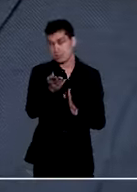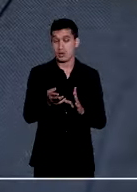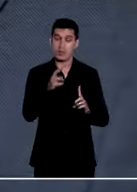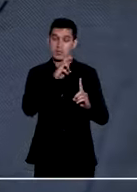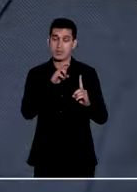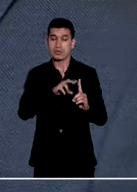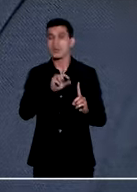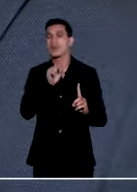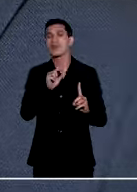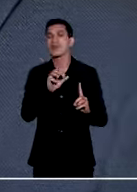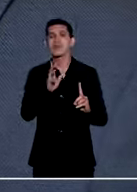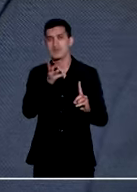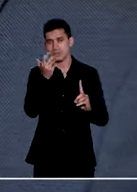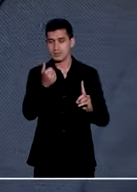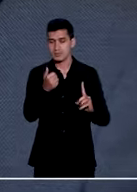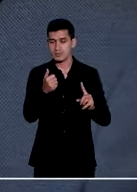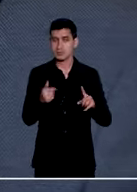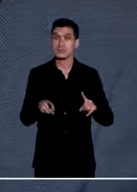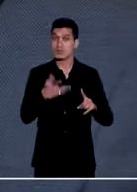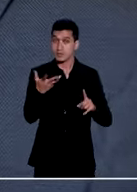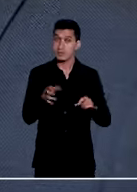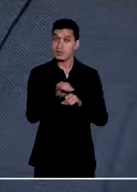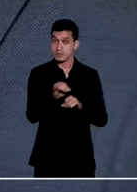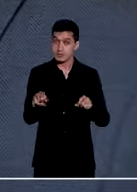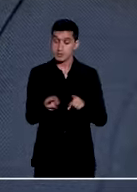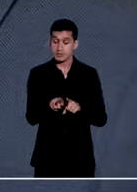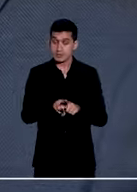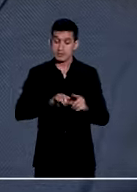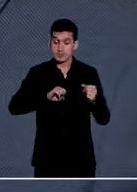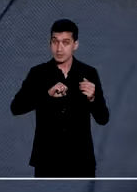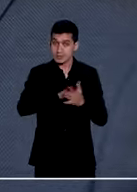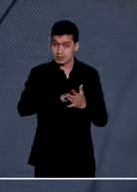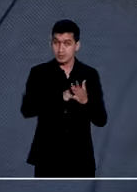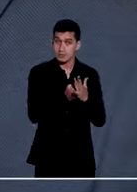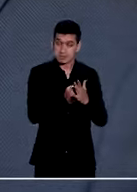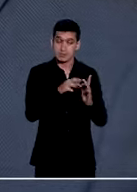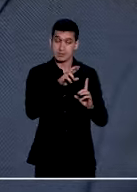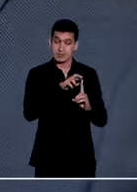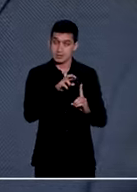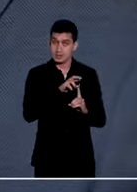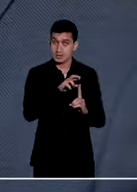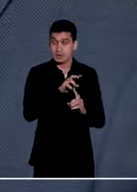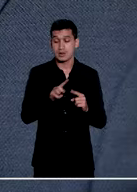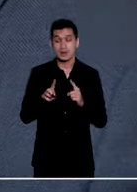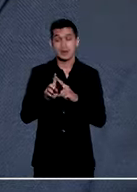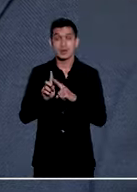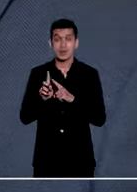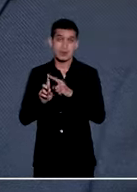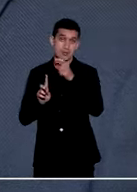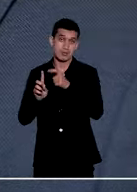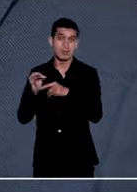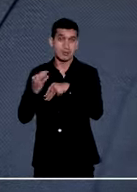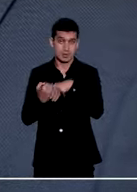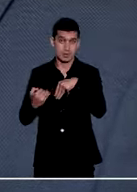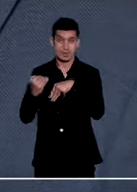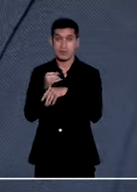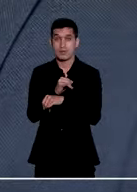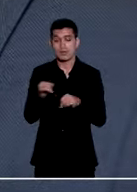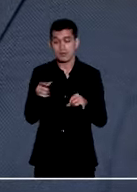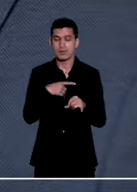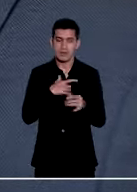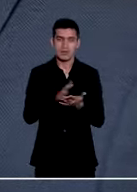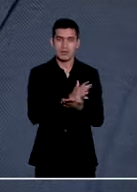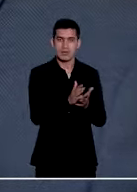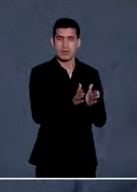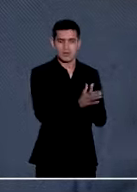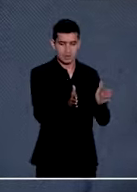entretanto ao determinar o trancamento o relator destacou que neste caso foram Cid sucessivos prazos para